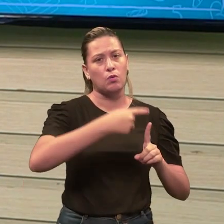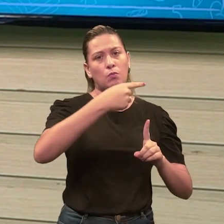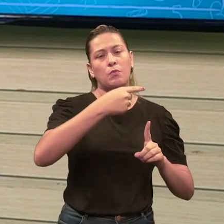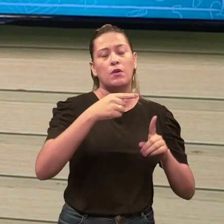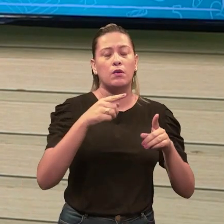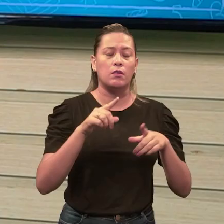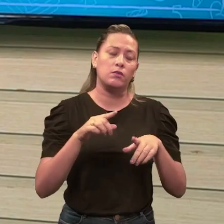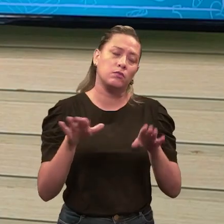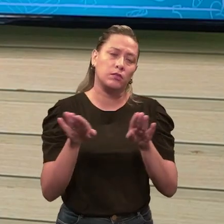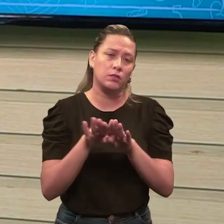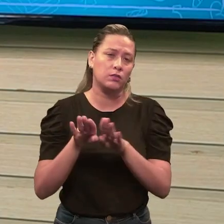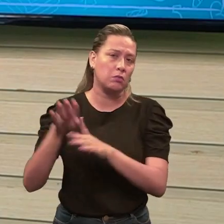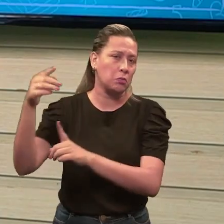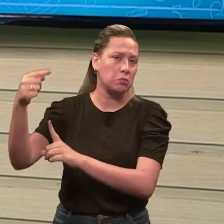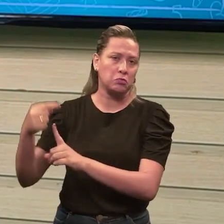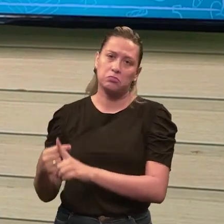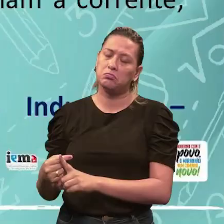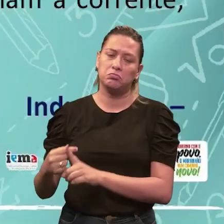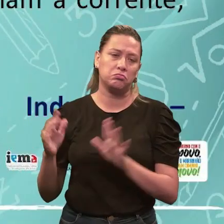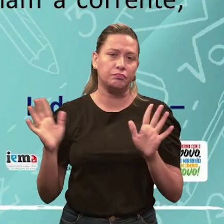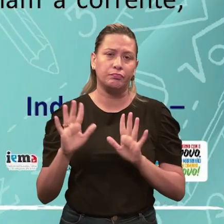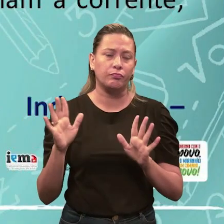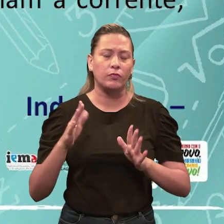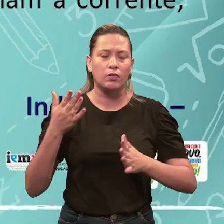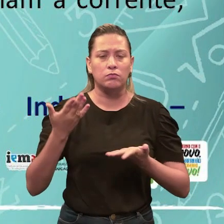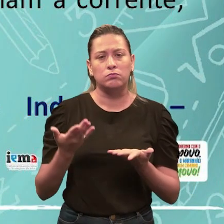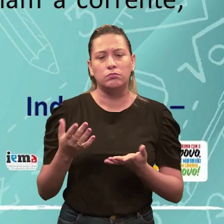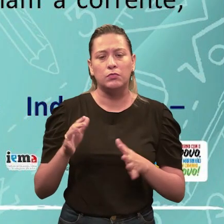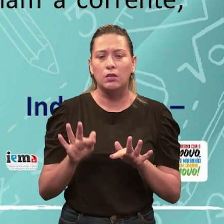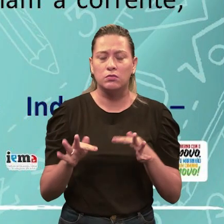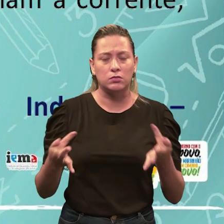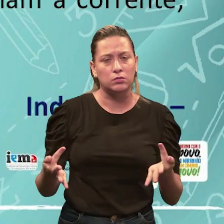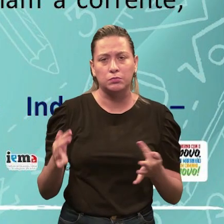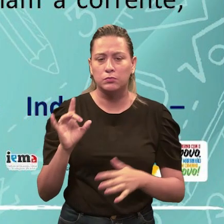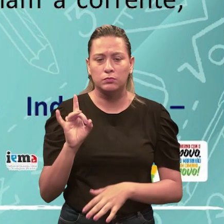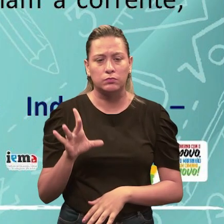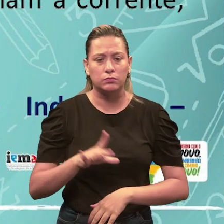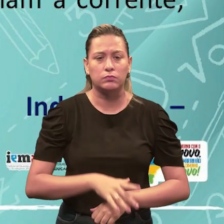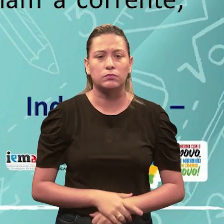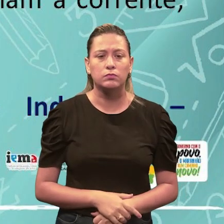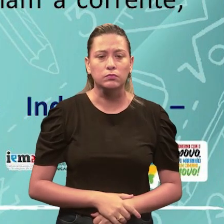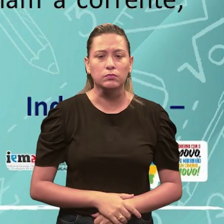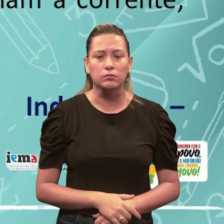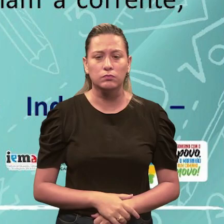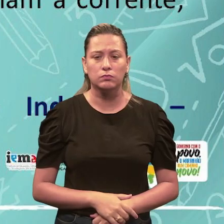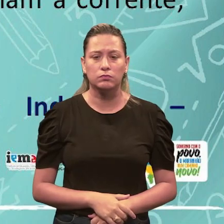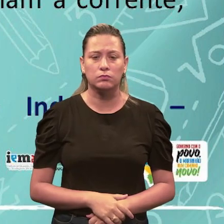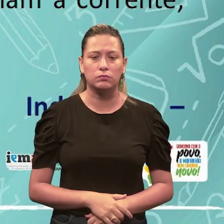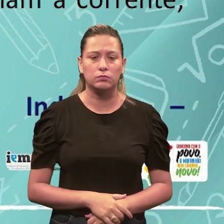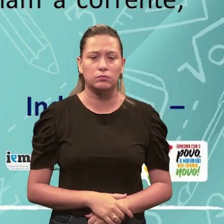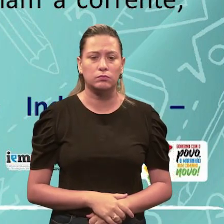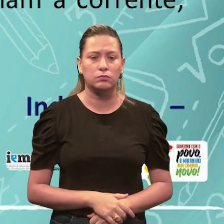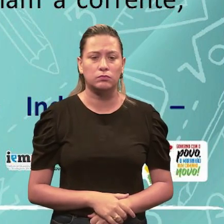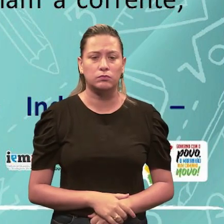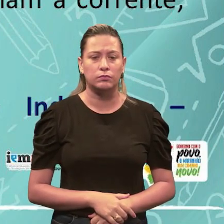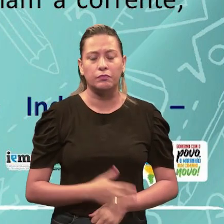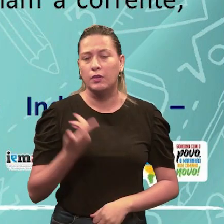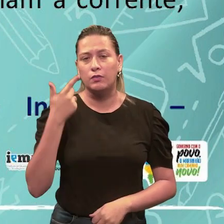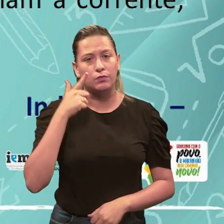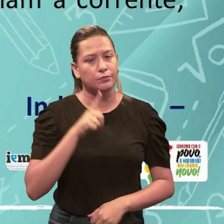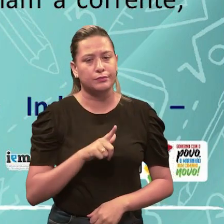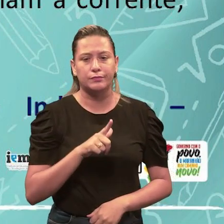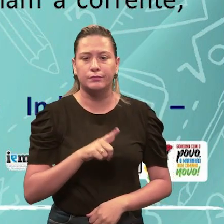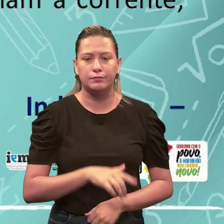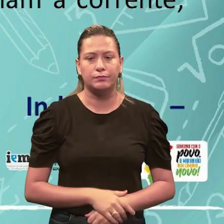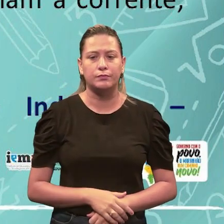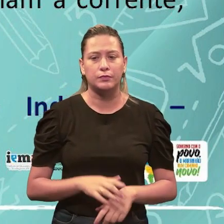mais simples, tá? Dispensando em outras formas. Então, eles não geram ganho,